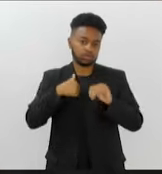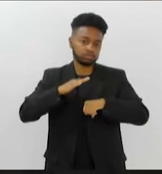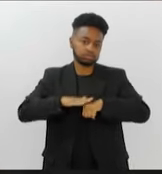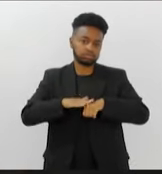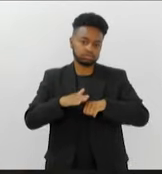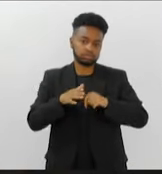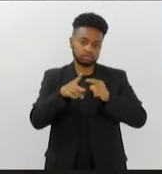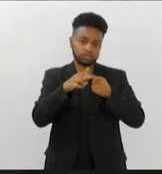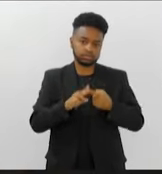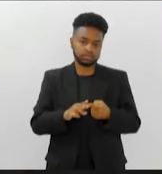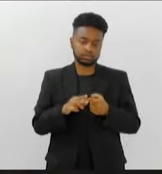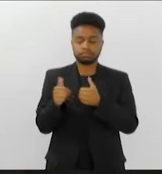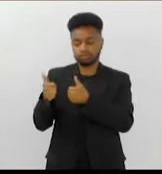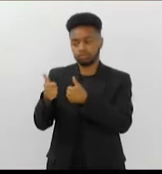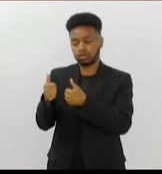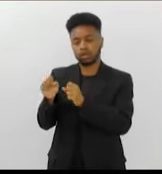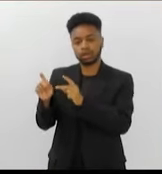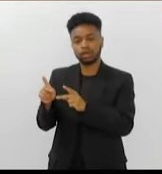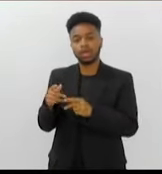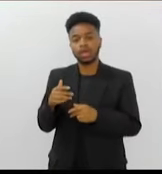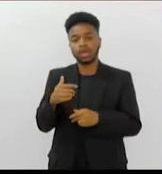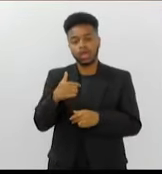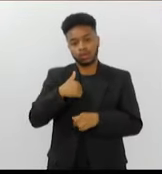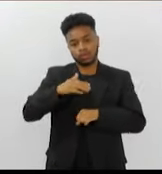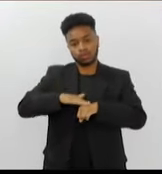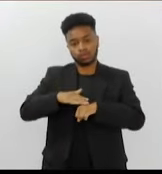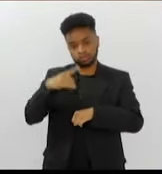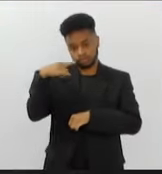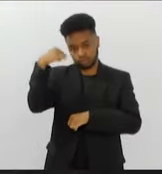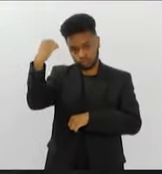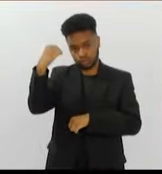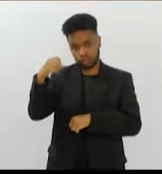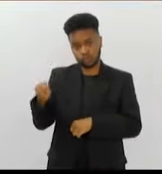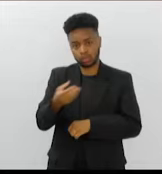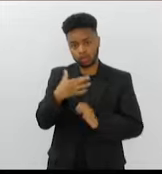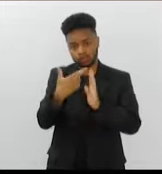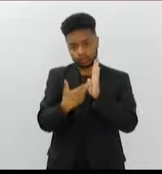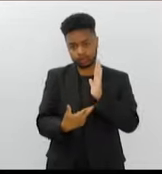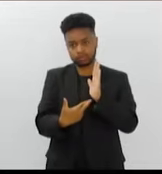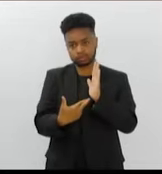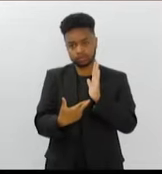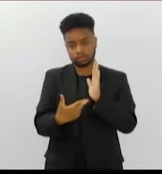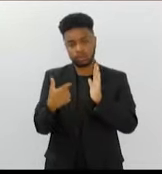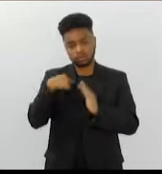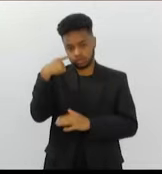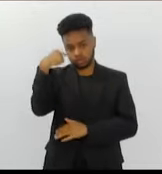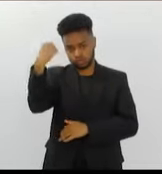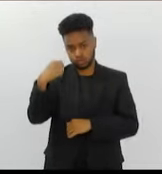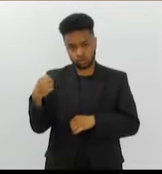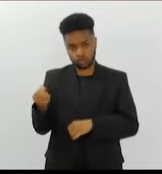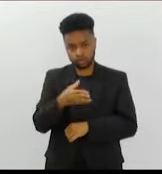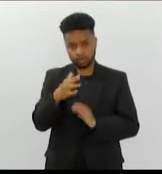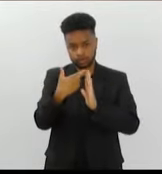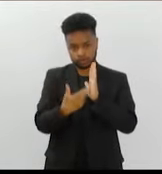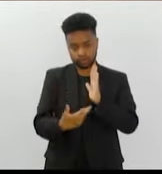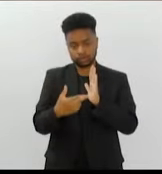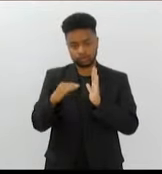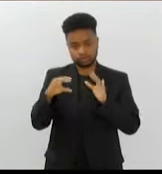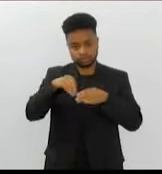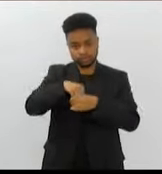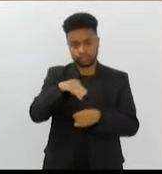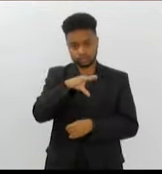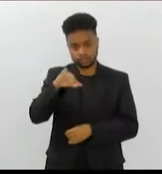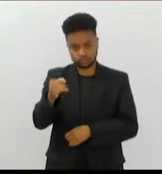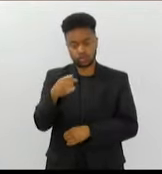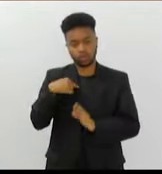ajustar. Então, por favor. Então, ó, o novo, eu vou me designar novo relator. Perfeito. Vou me designar relator no âmbito da CCJ. Perfeito.